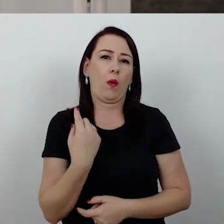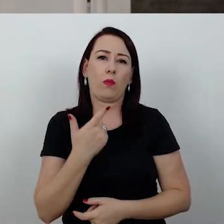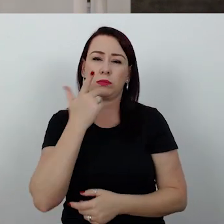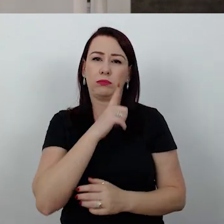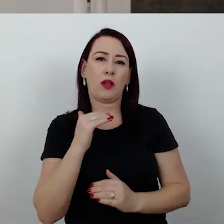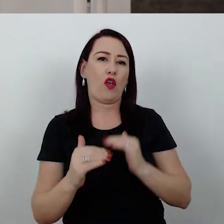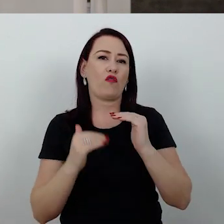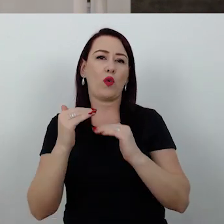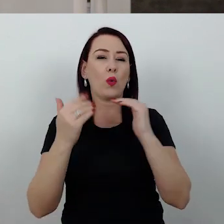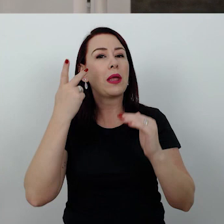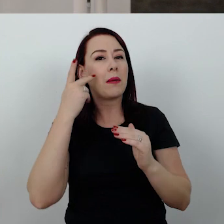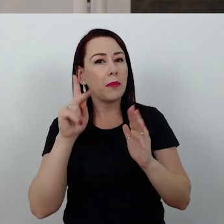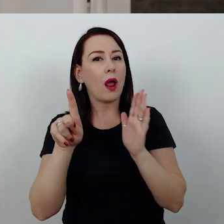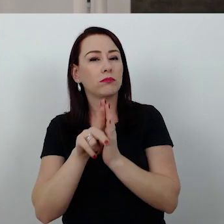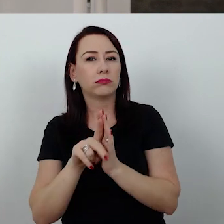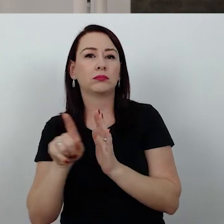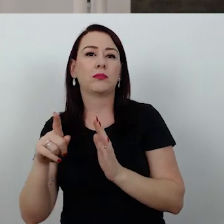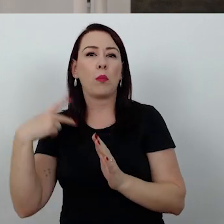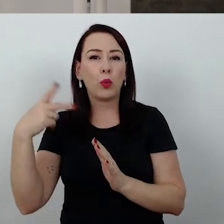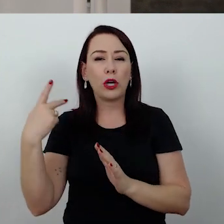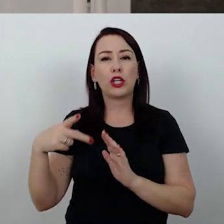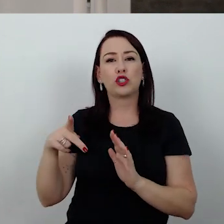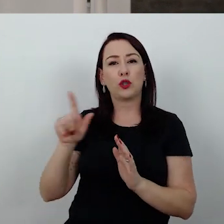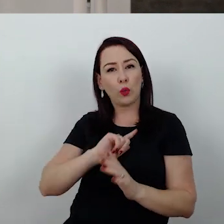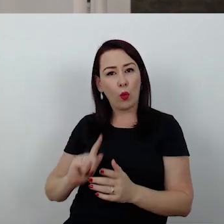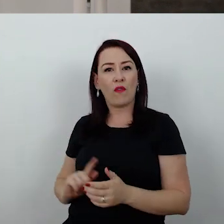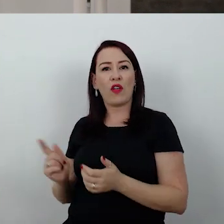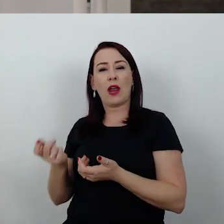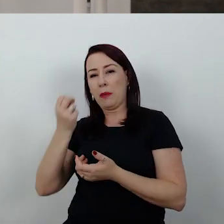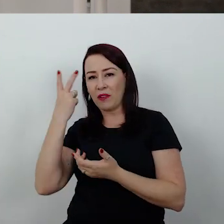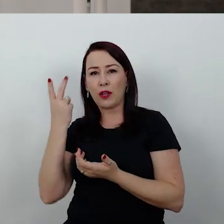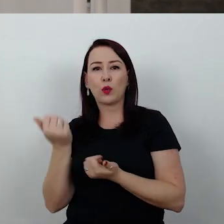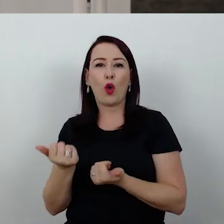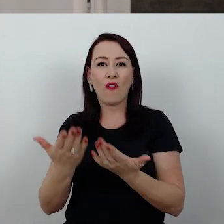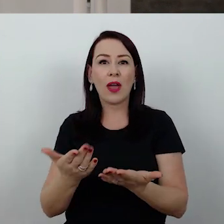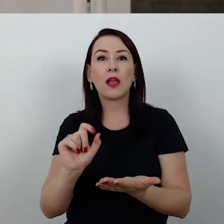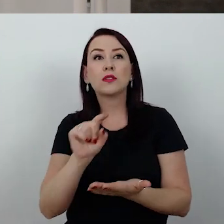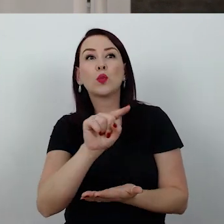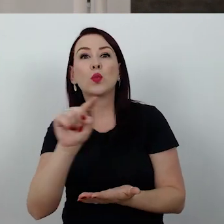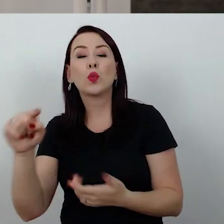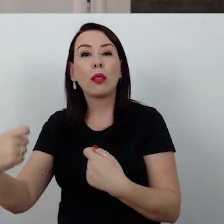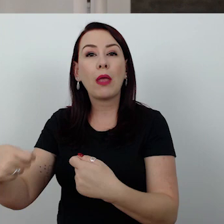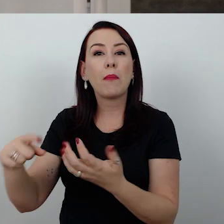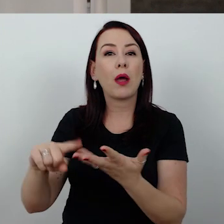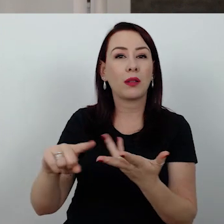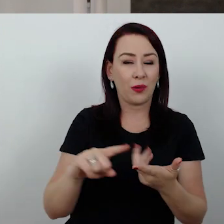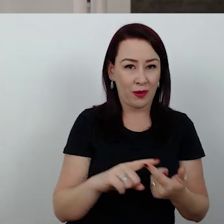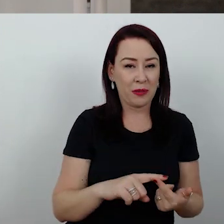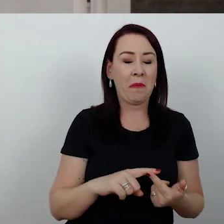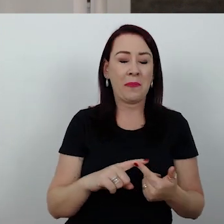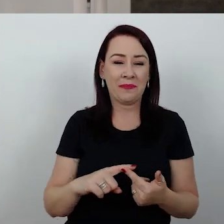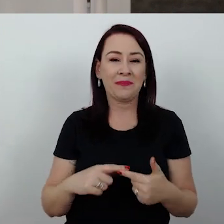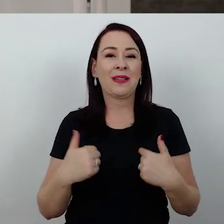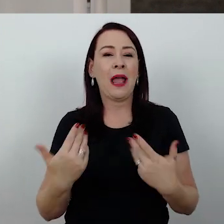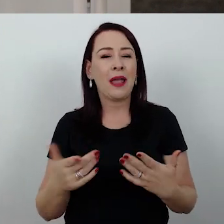num sistema de criação de uma política pública eficaz, em cima de demanda, em cima de estrutura. E aí, né,